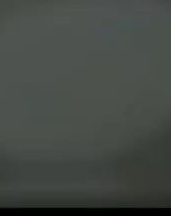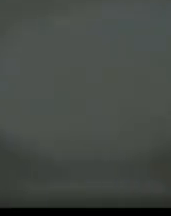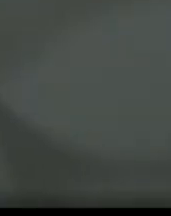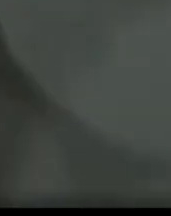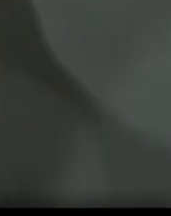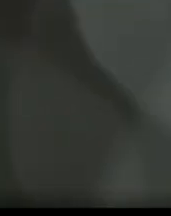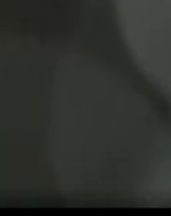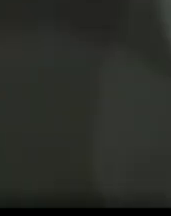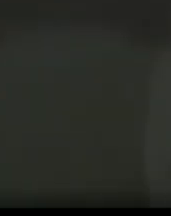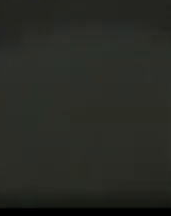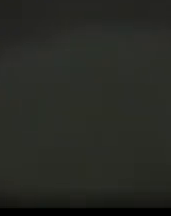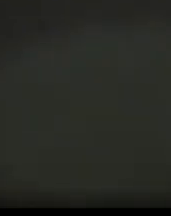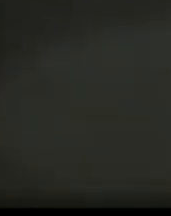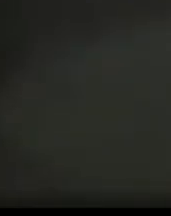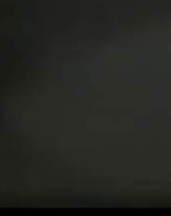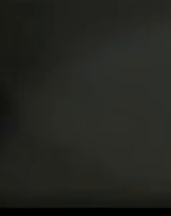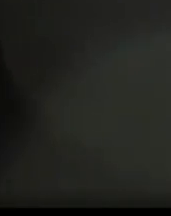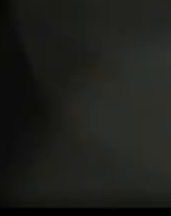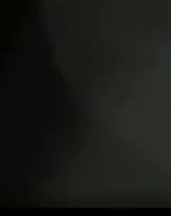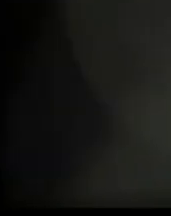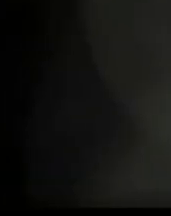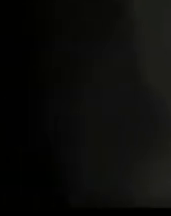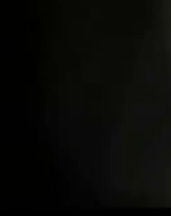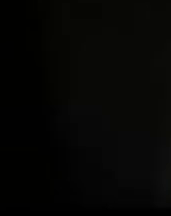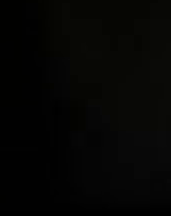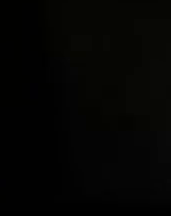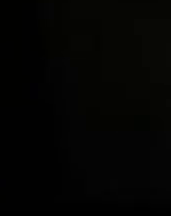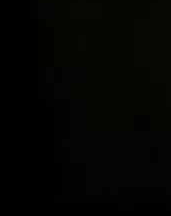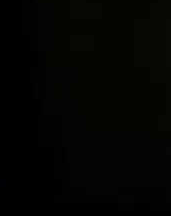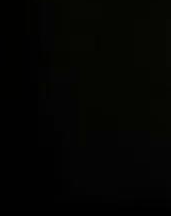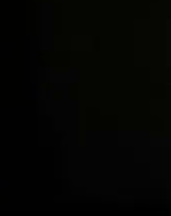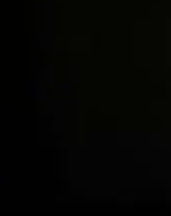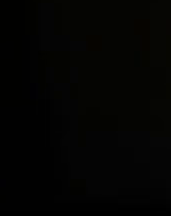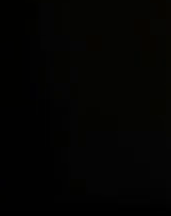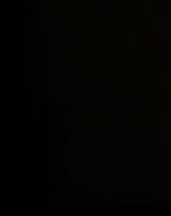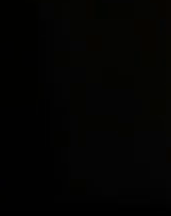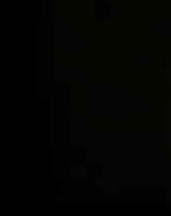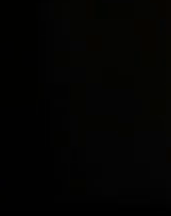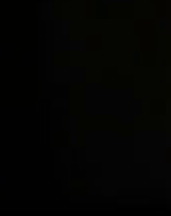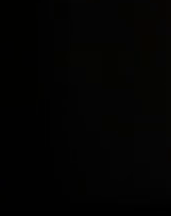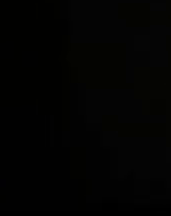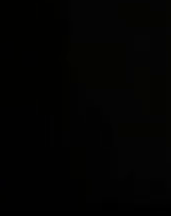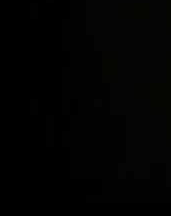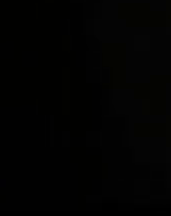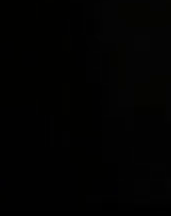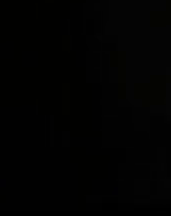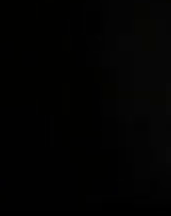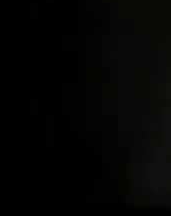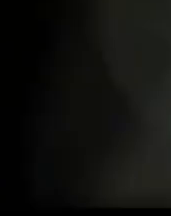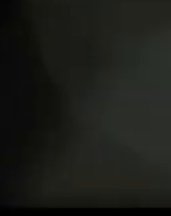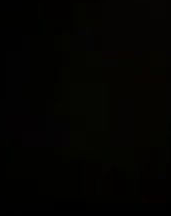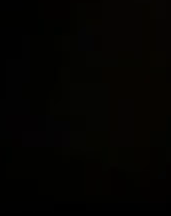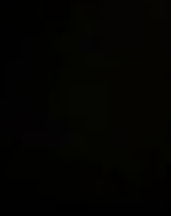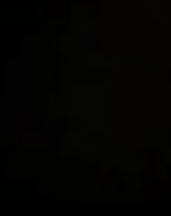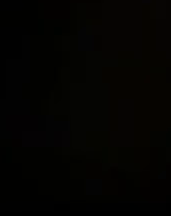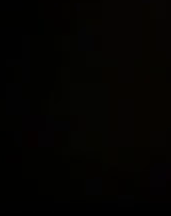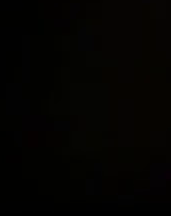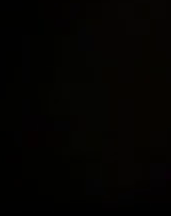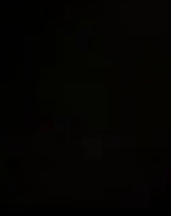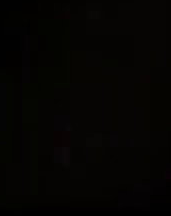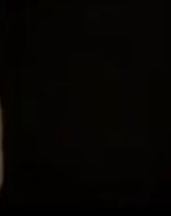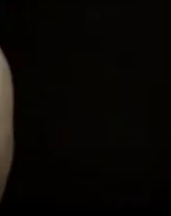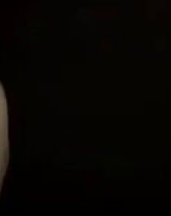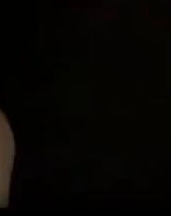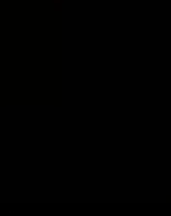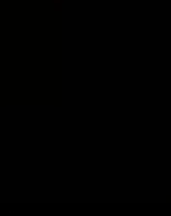trabalhar de faxineiro. Depois eu passei para vendedor do balcão. Conheci minha esposa nessa loja. e